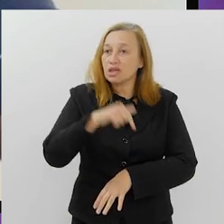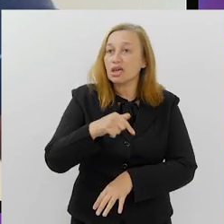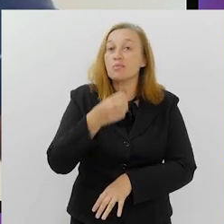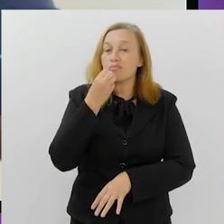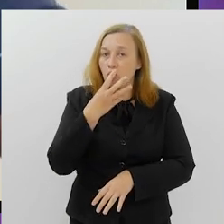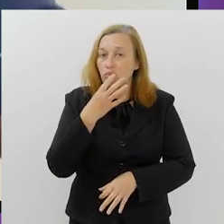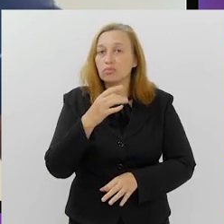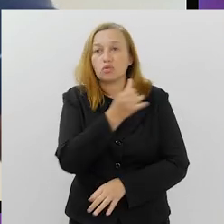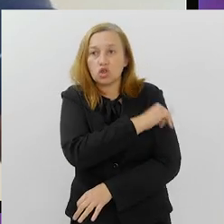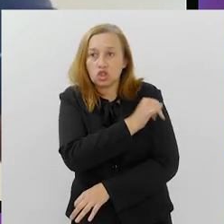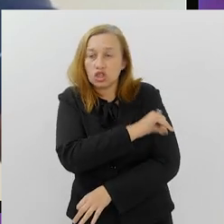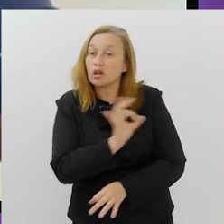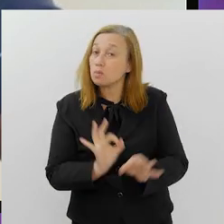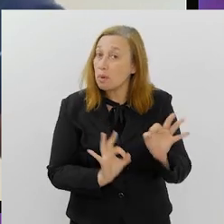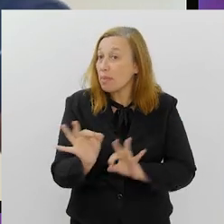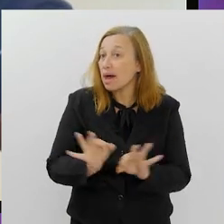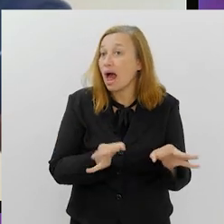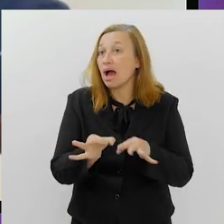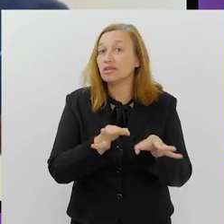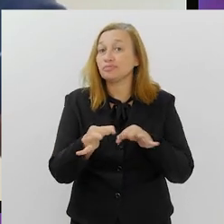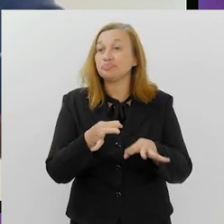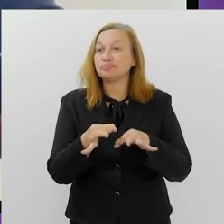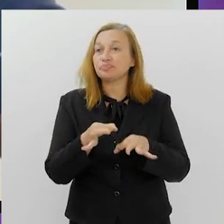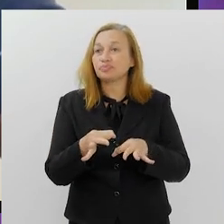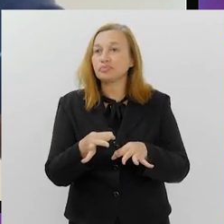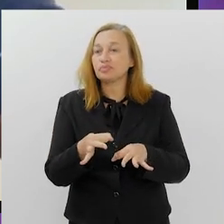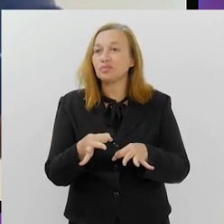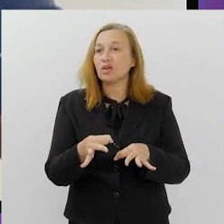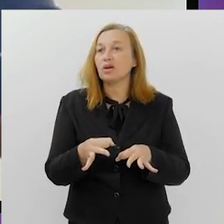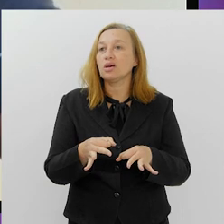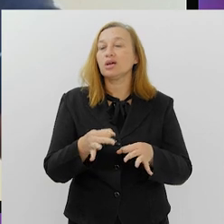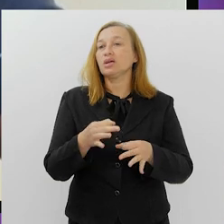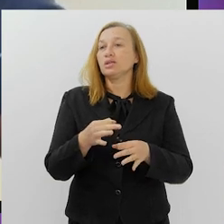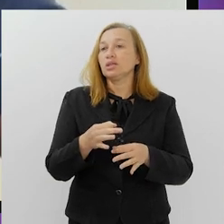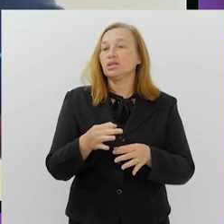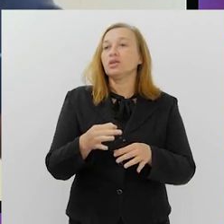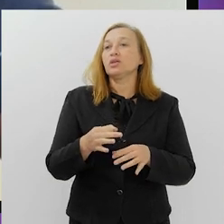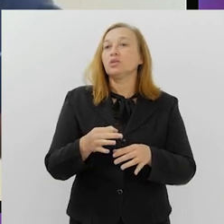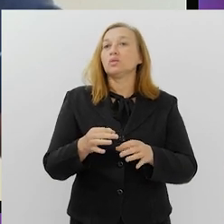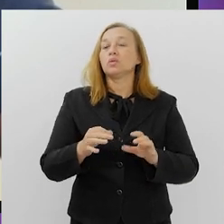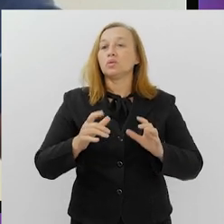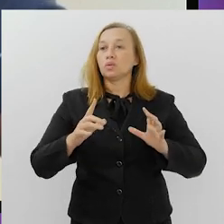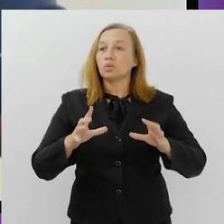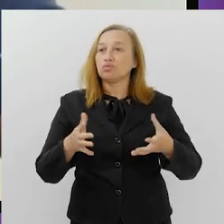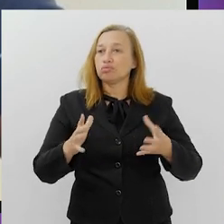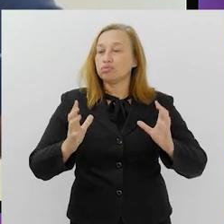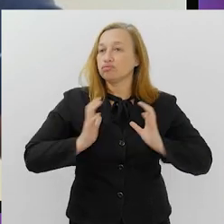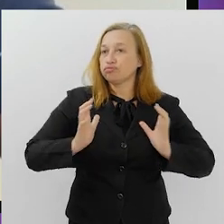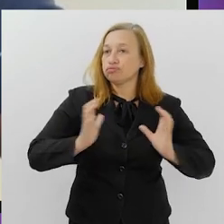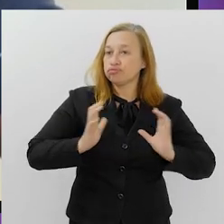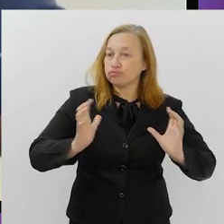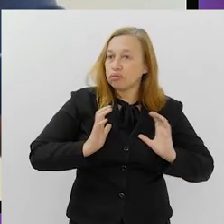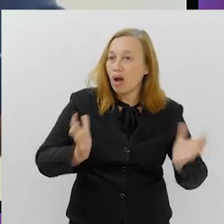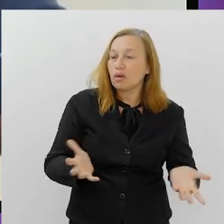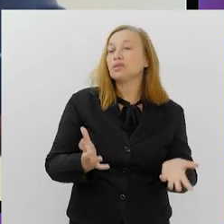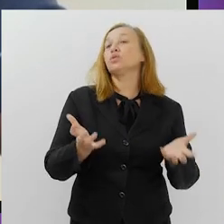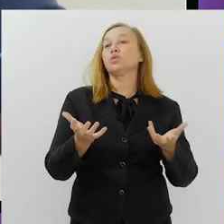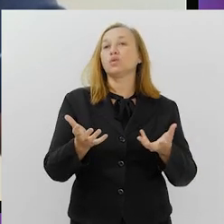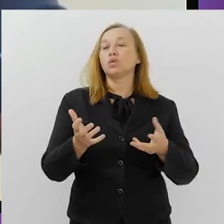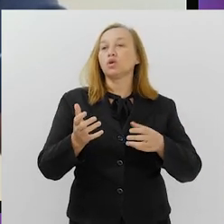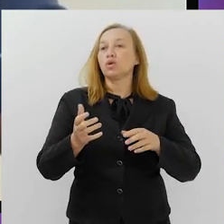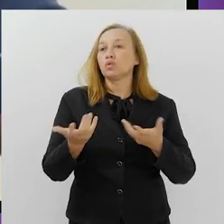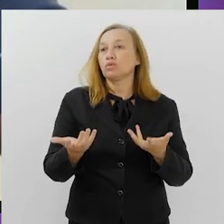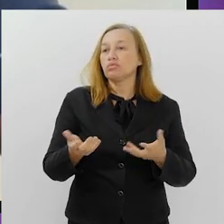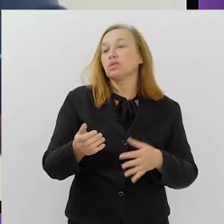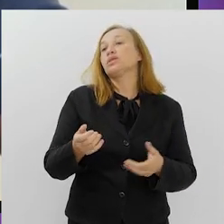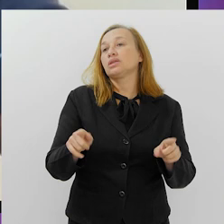Janeiro, uma equipe organizada, uma equipe também que tem uma mescla muito boa, né? O zagueiro Rafael, o centroavante, né? O Polhão,